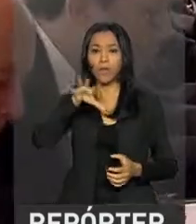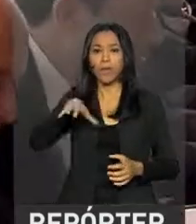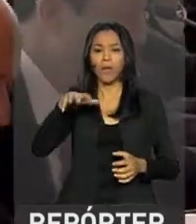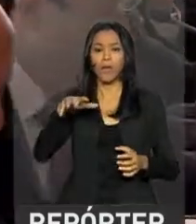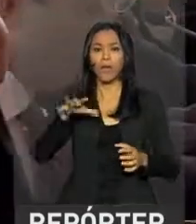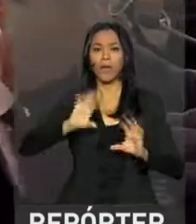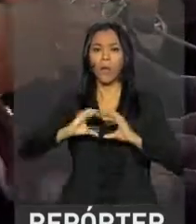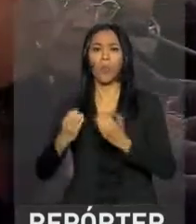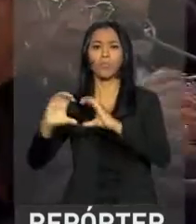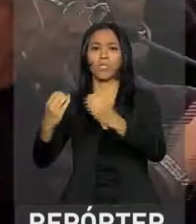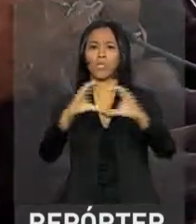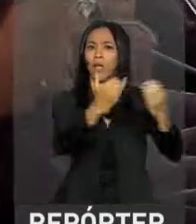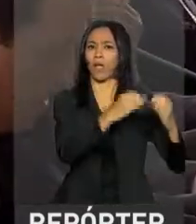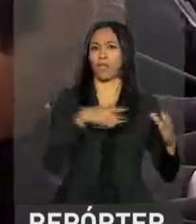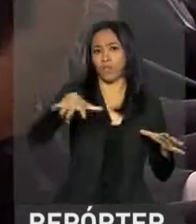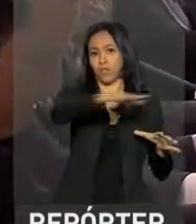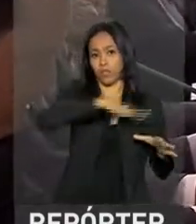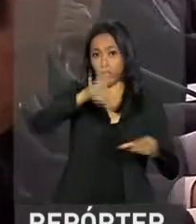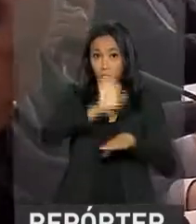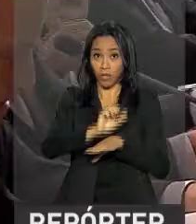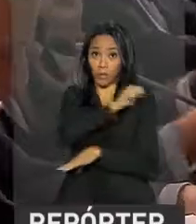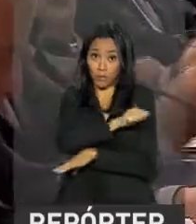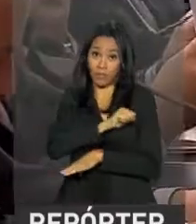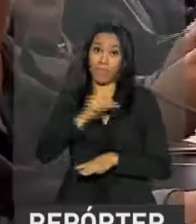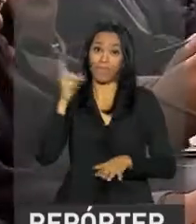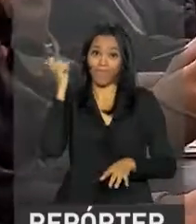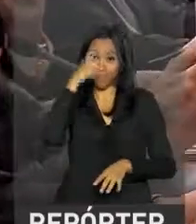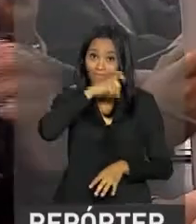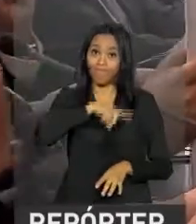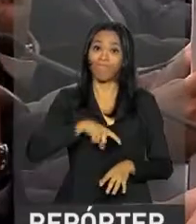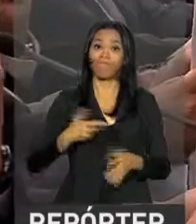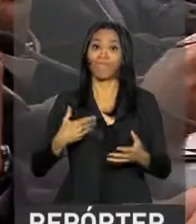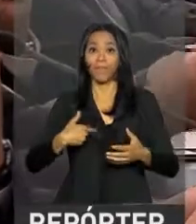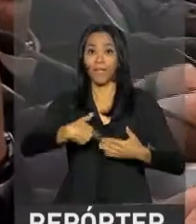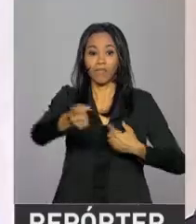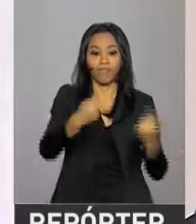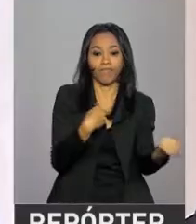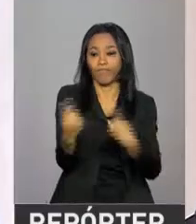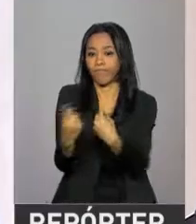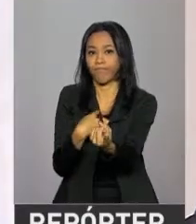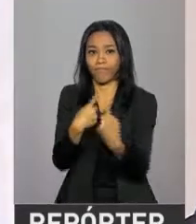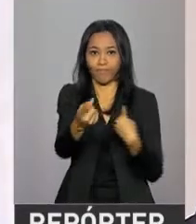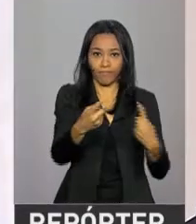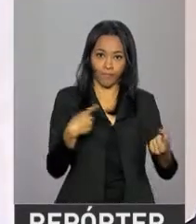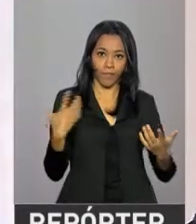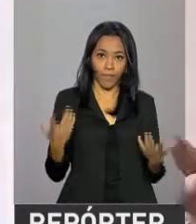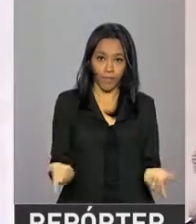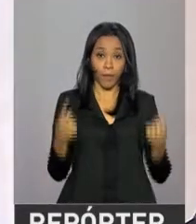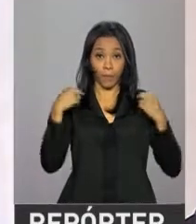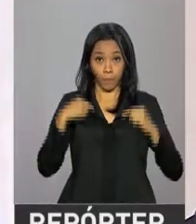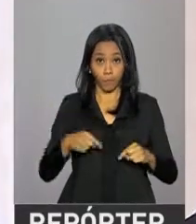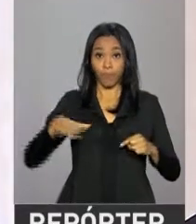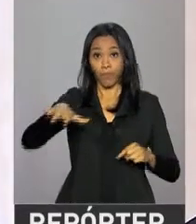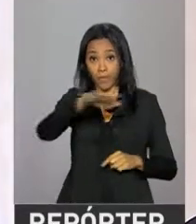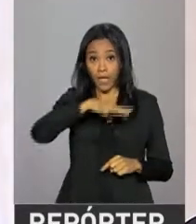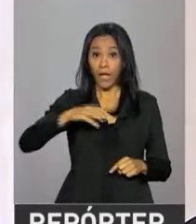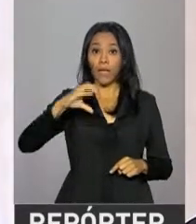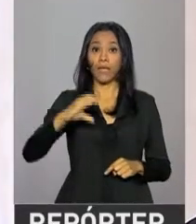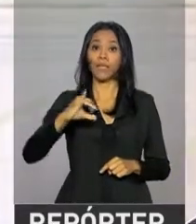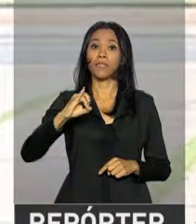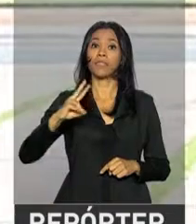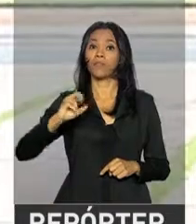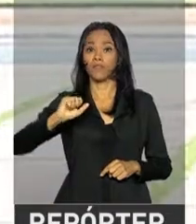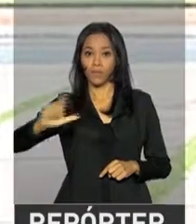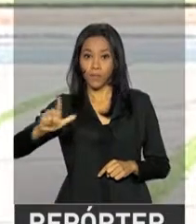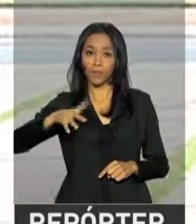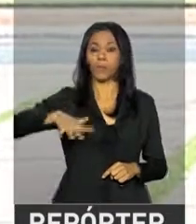Defesa explicou que não se trata de uma intervenção puramente militar, mas civil e militar. No âmbito civil, o governo federal vai